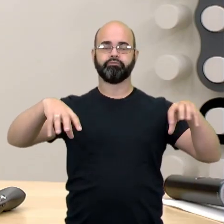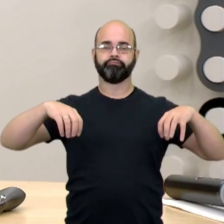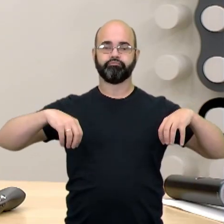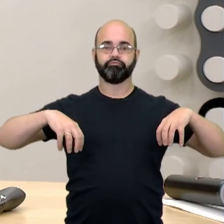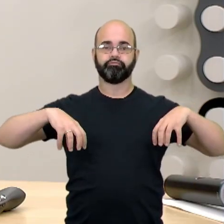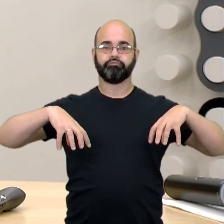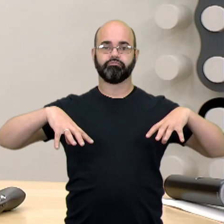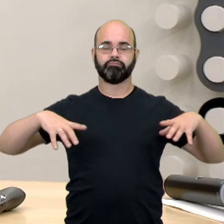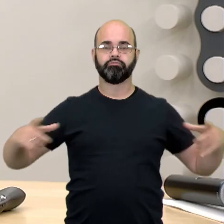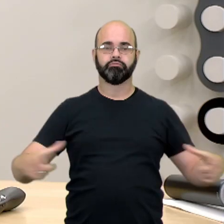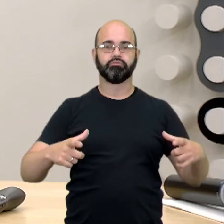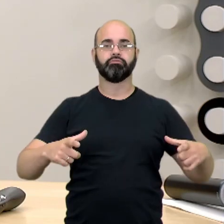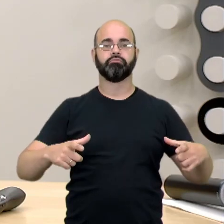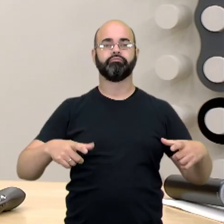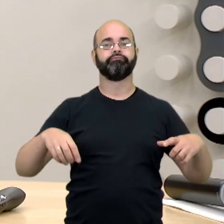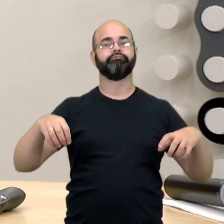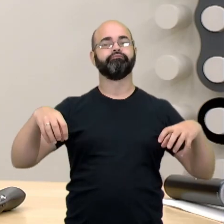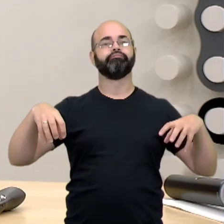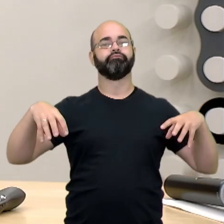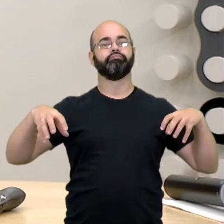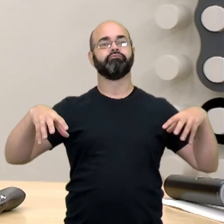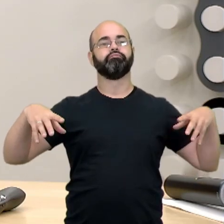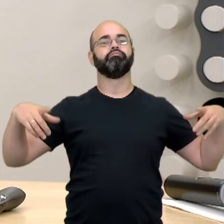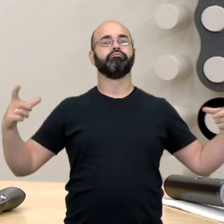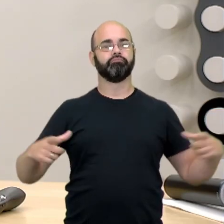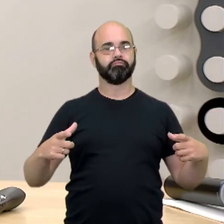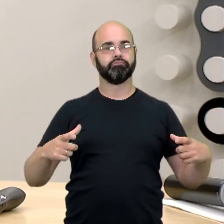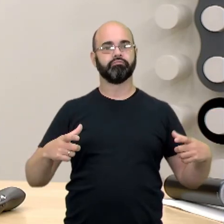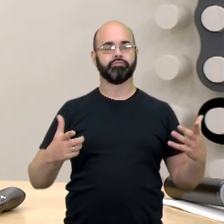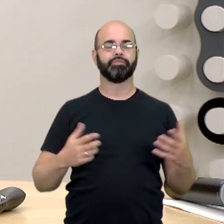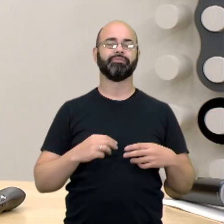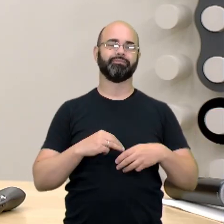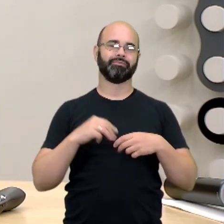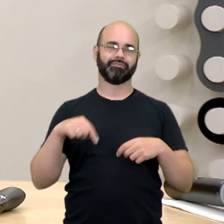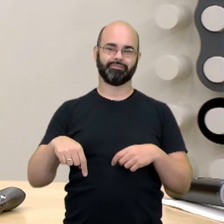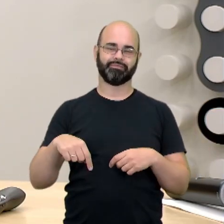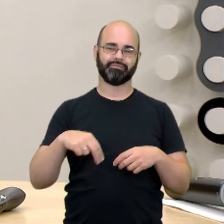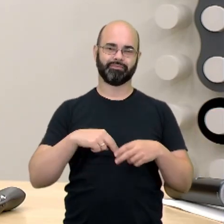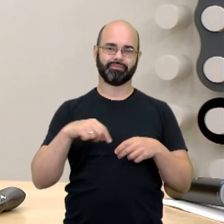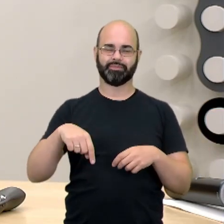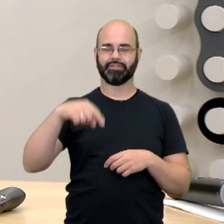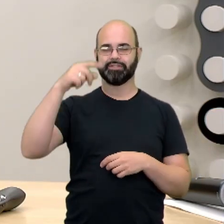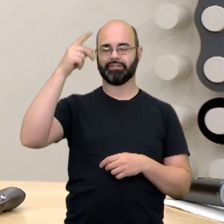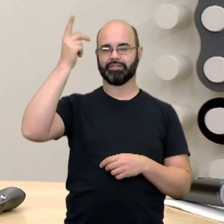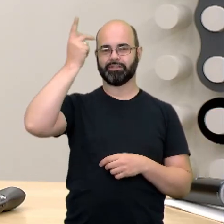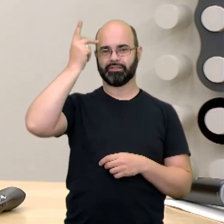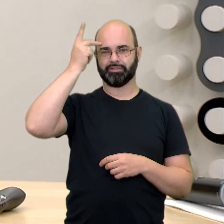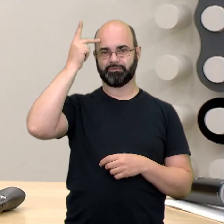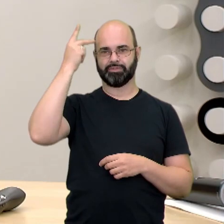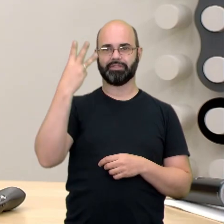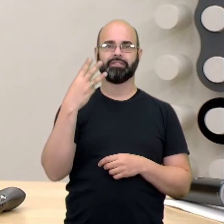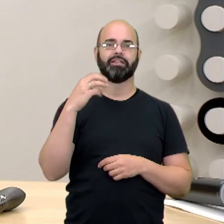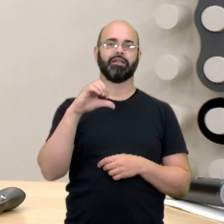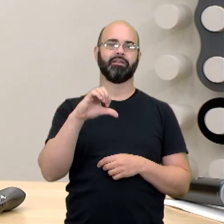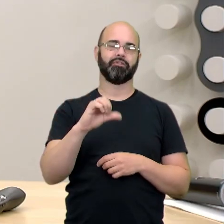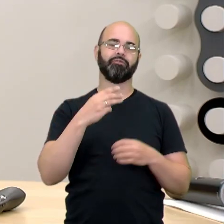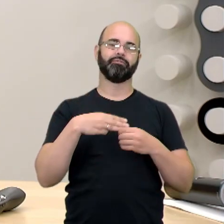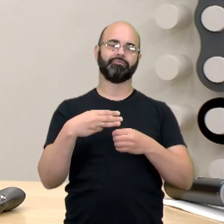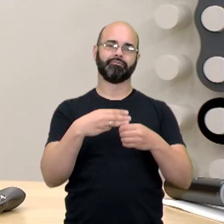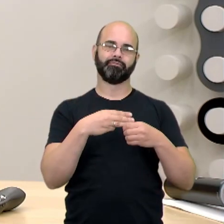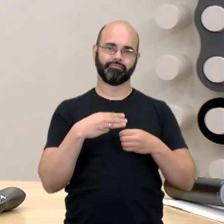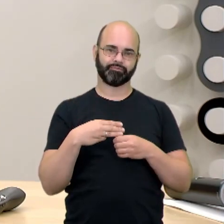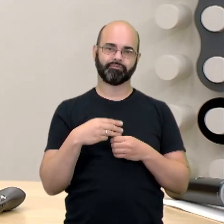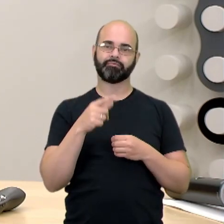regiões metropolitanas, como é que é a Grande São Paulo, que tem 39 municípios, o Grande Rio, né, a Grande Belo Horizonte,